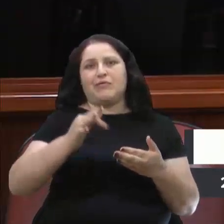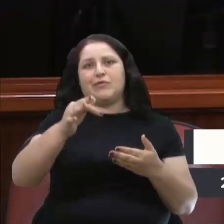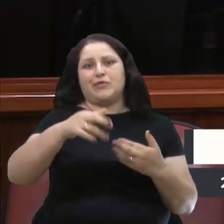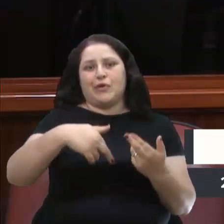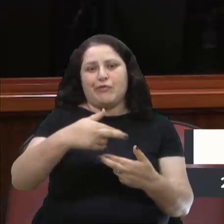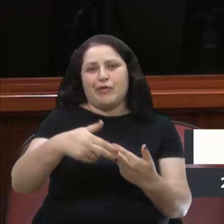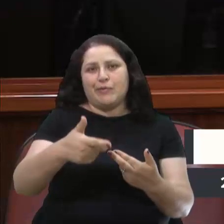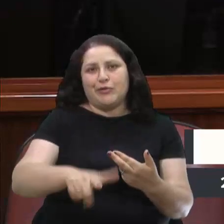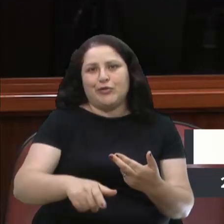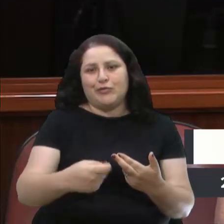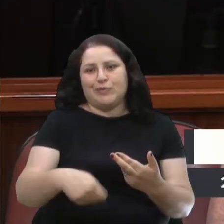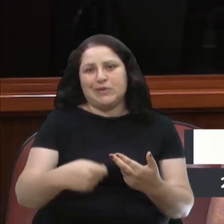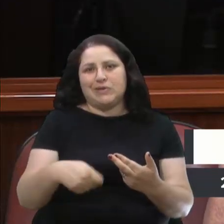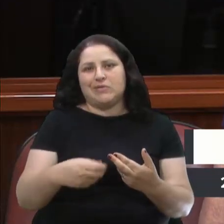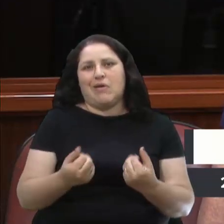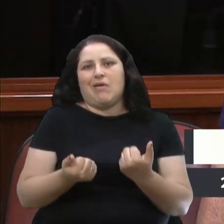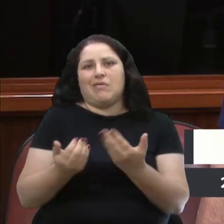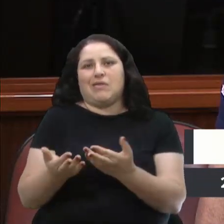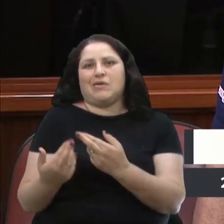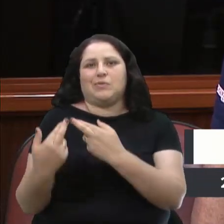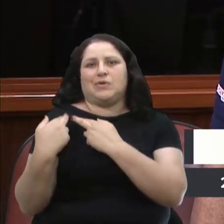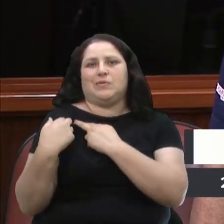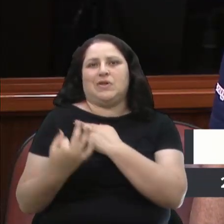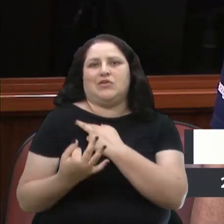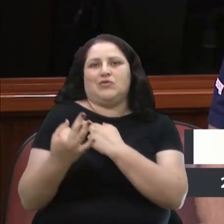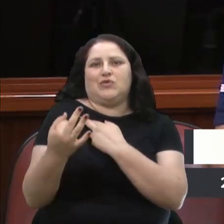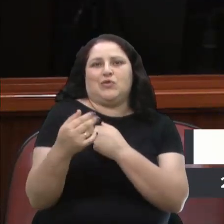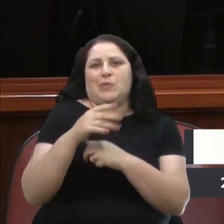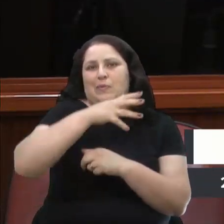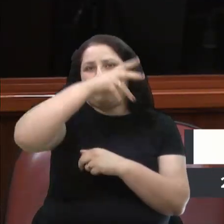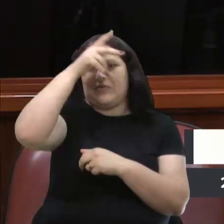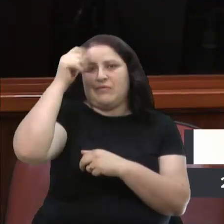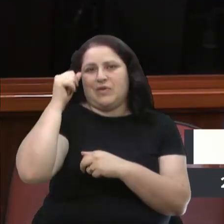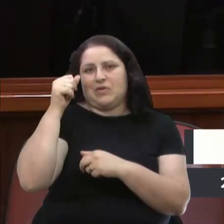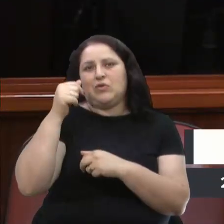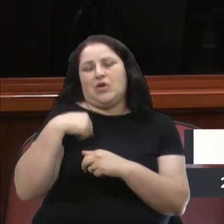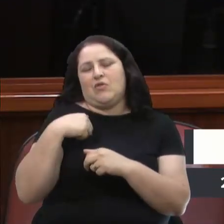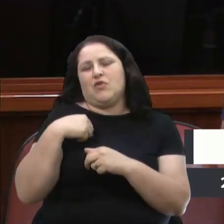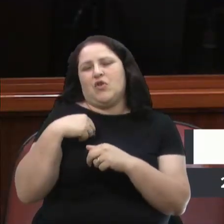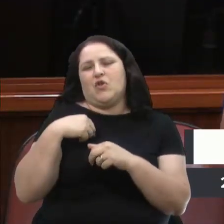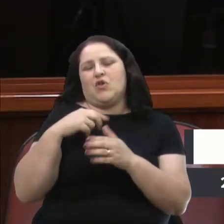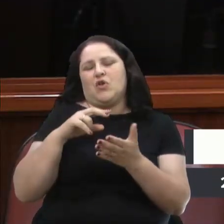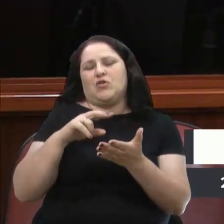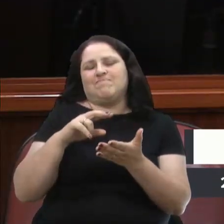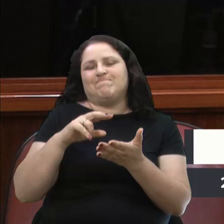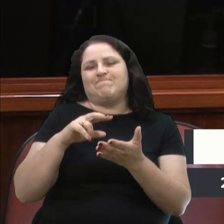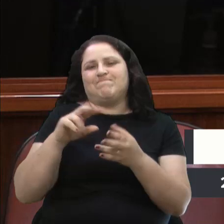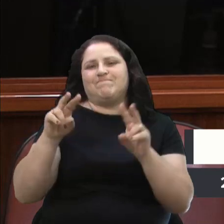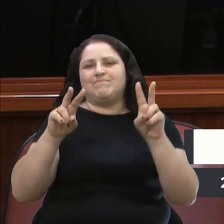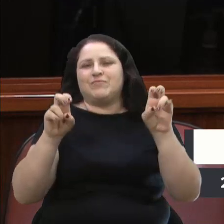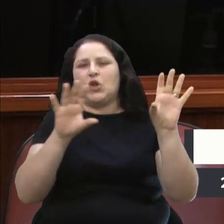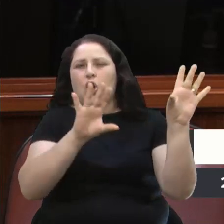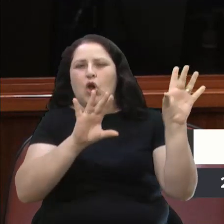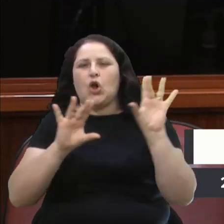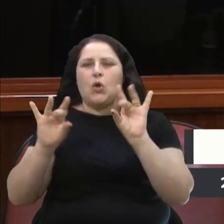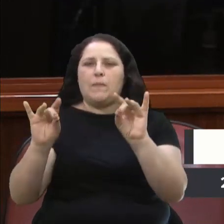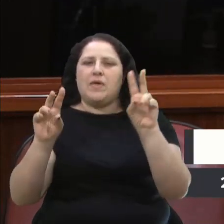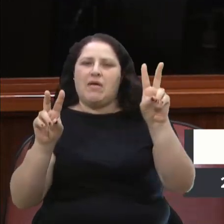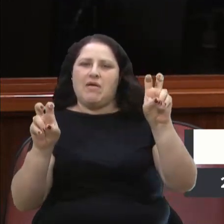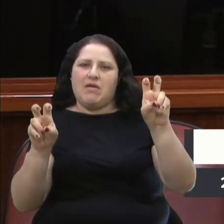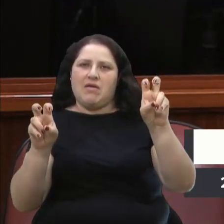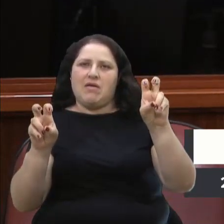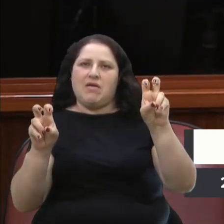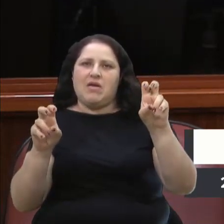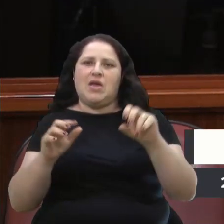jogar a responsabilidade para o próximo prefeito. Eu vou parafrasear, não sei quem falou isso aqui anteriormente. Para